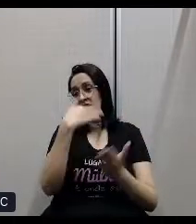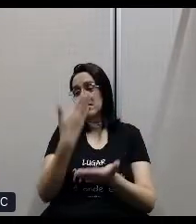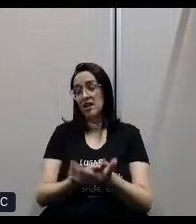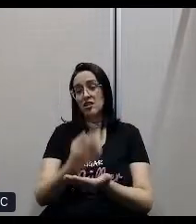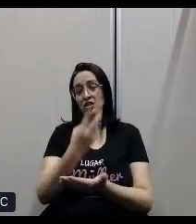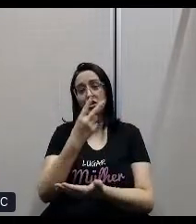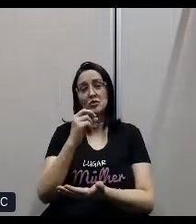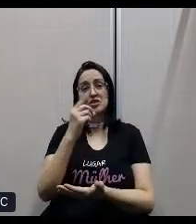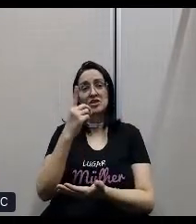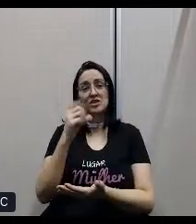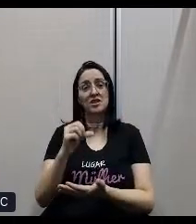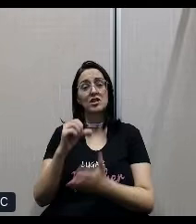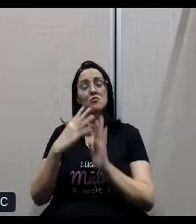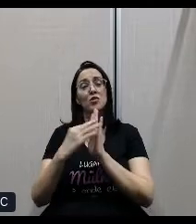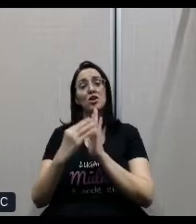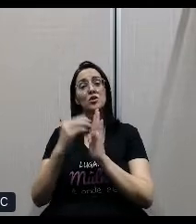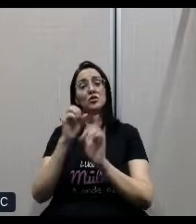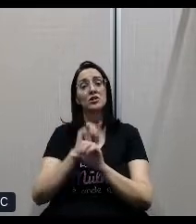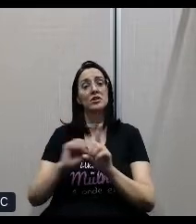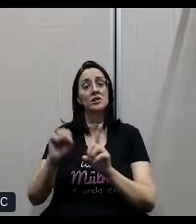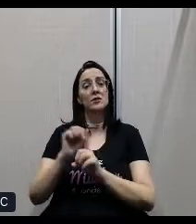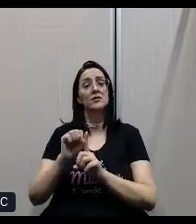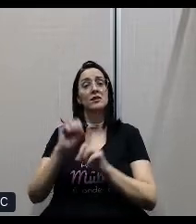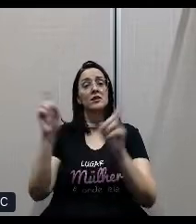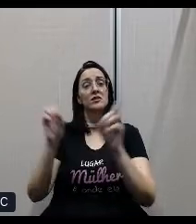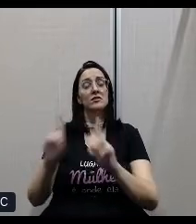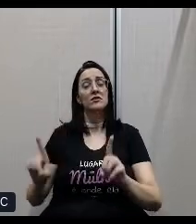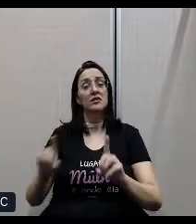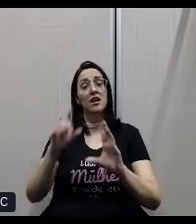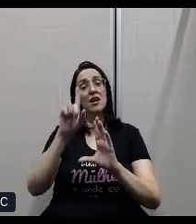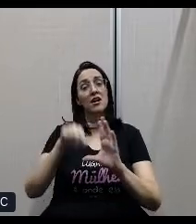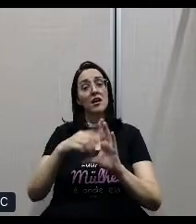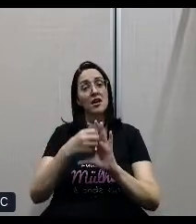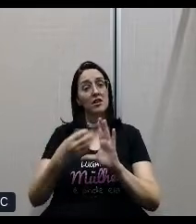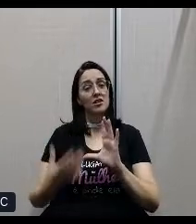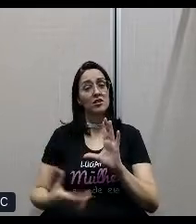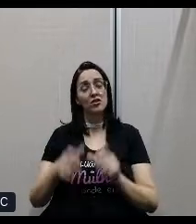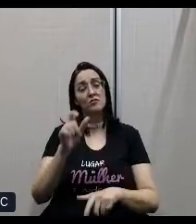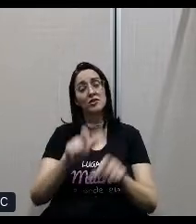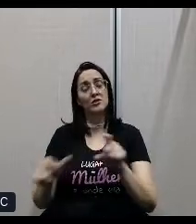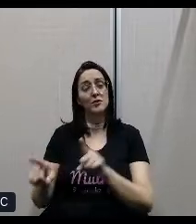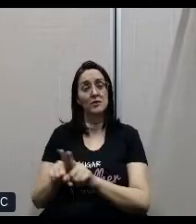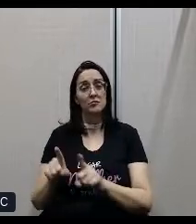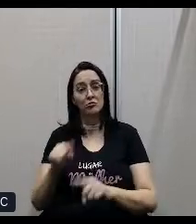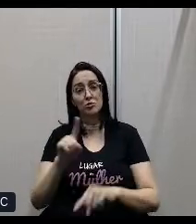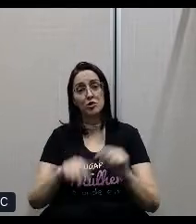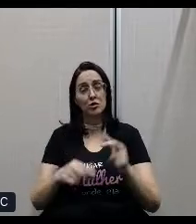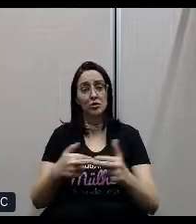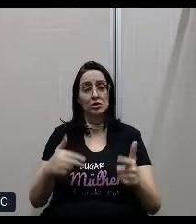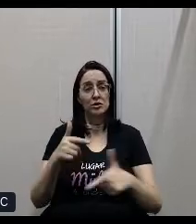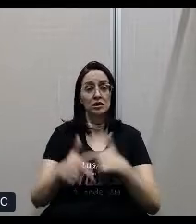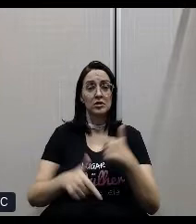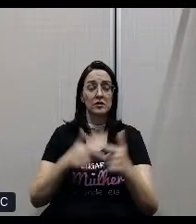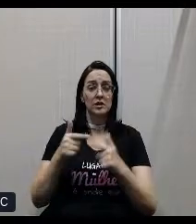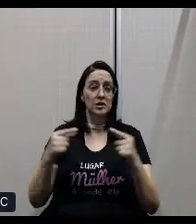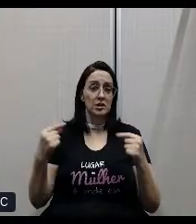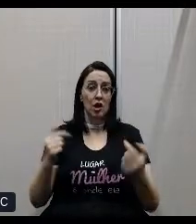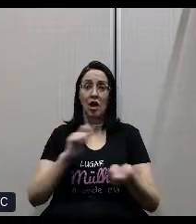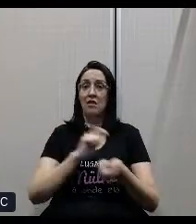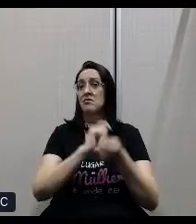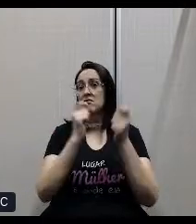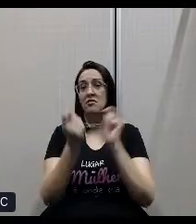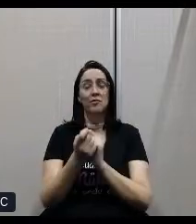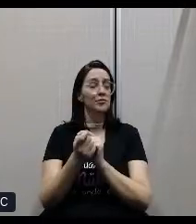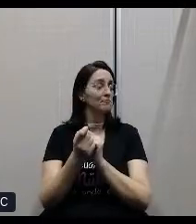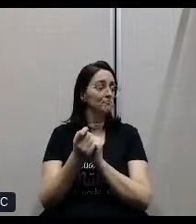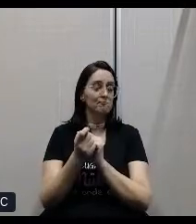de deficiência, onde a deficiência é lida como uma característica da pessoa e que os produtos e serviços eles não se adaptam a isso.